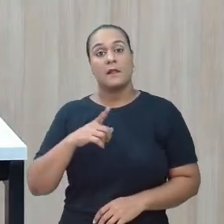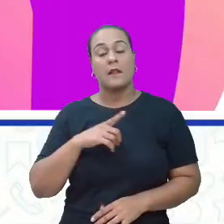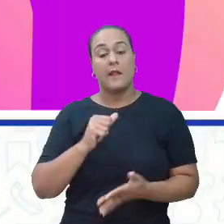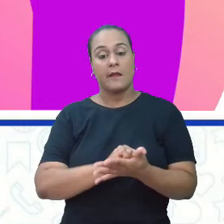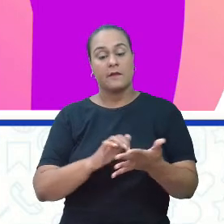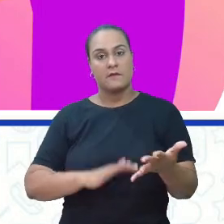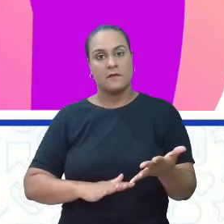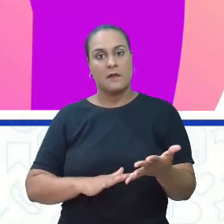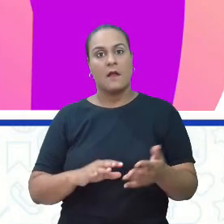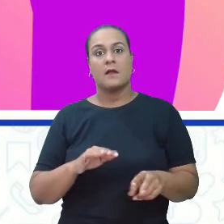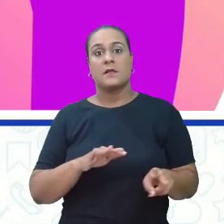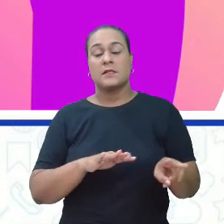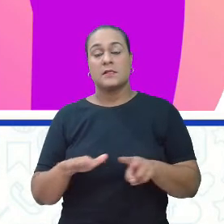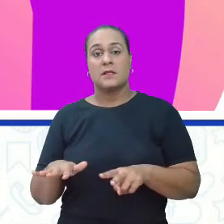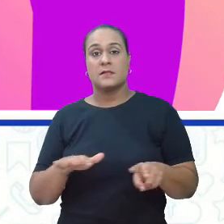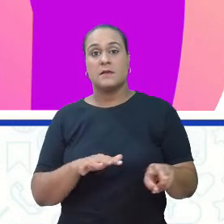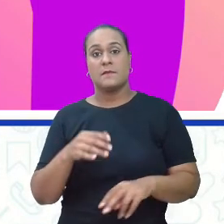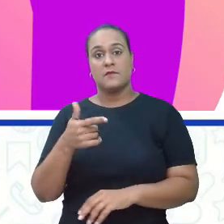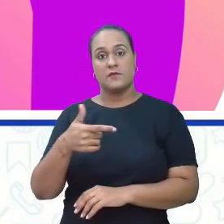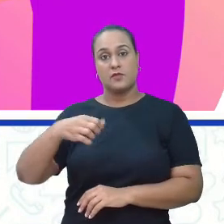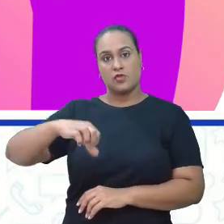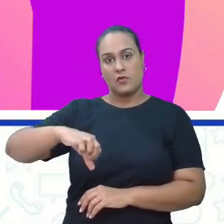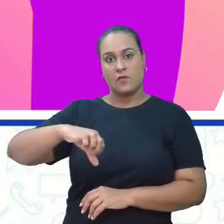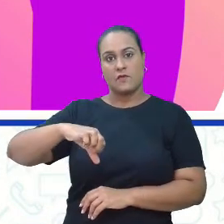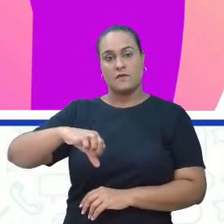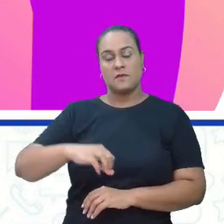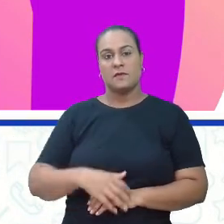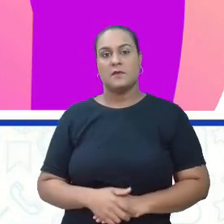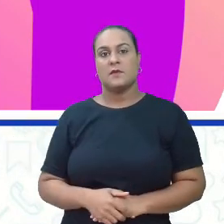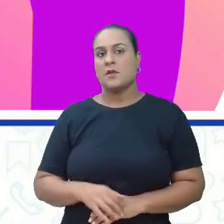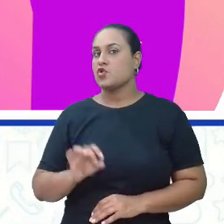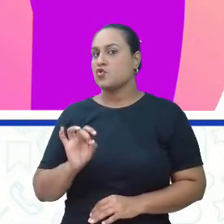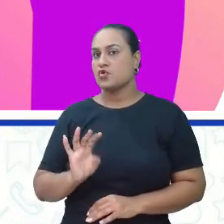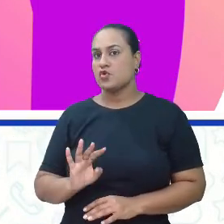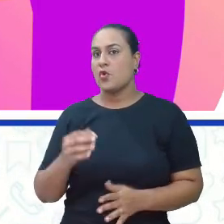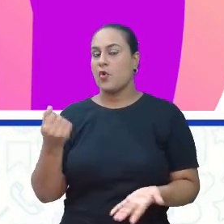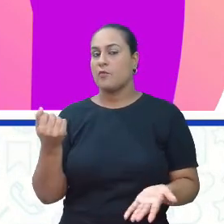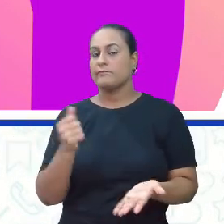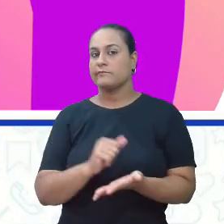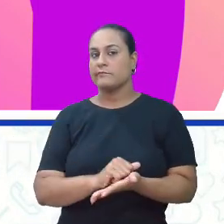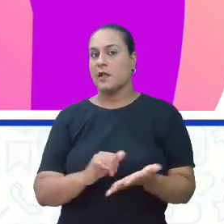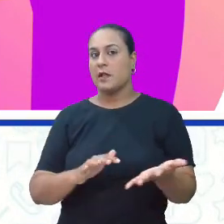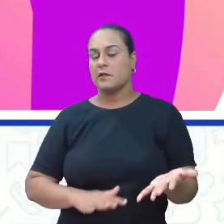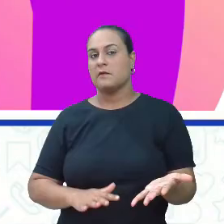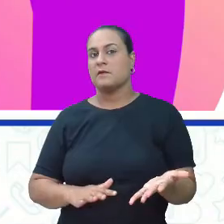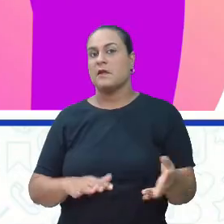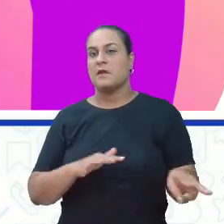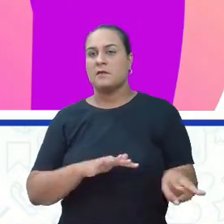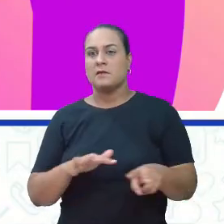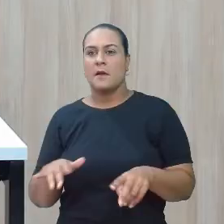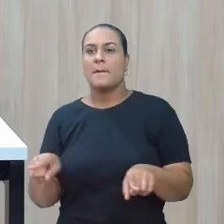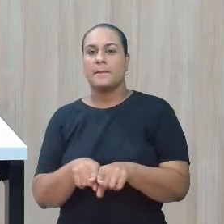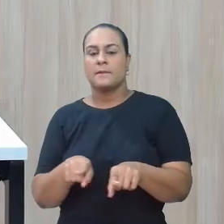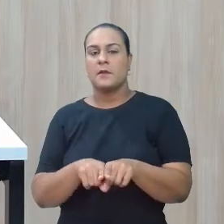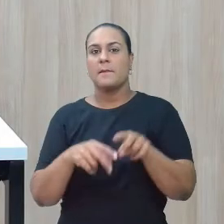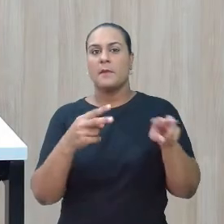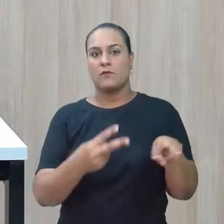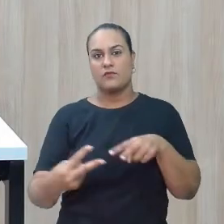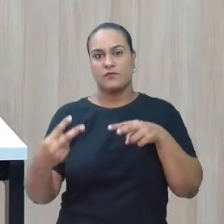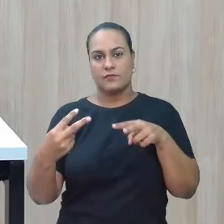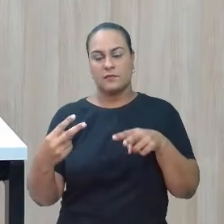atividade da semana 29, a questão não só da atividade semanal, como a atividade digital.